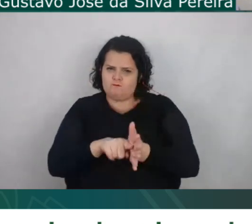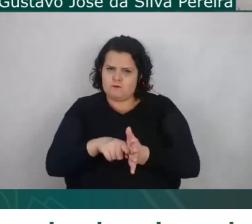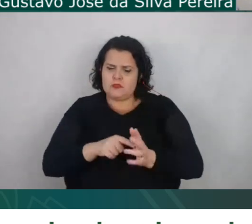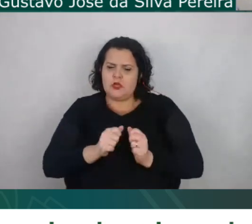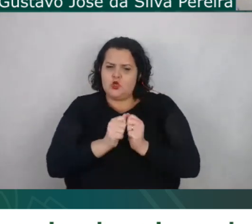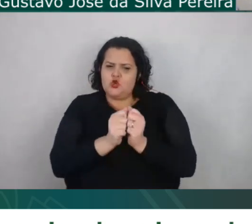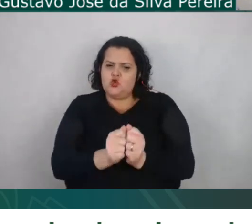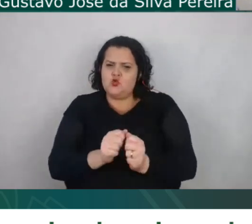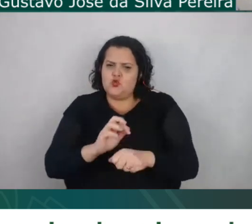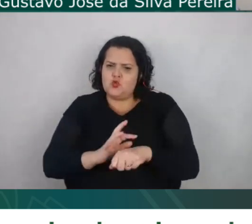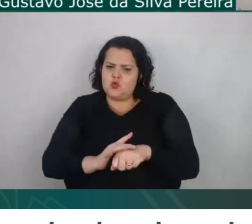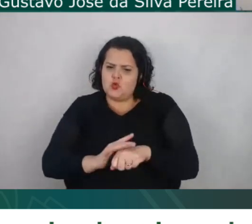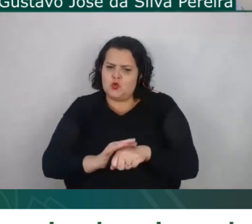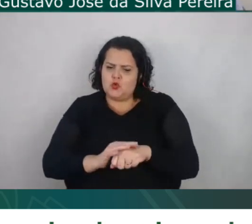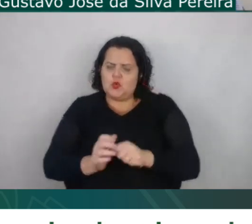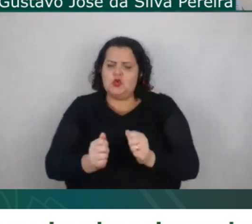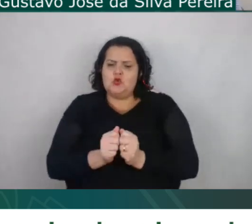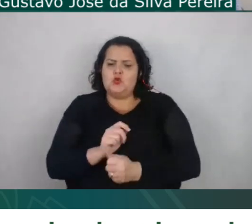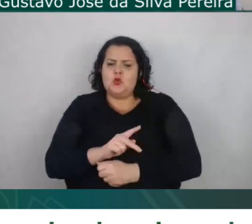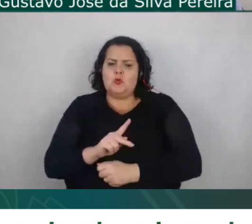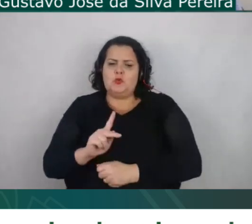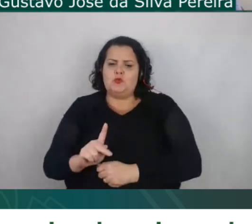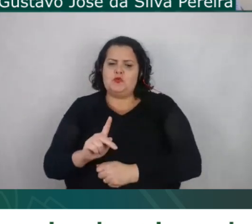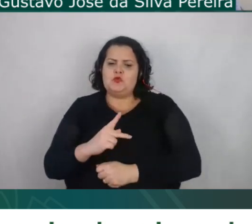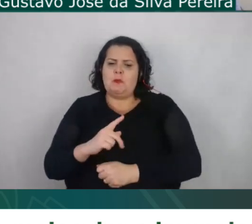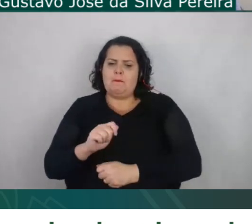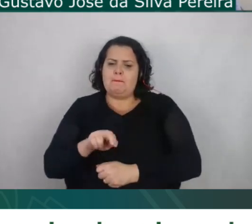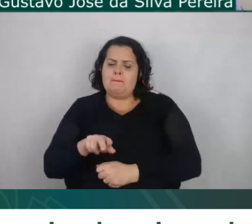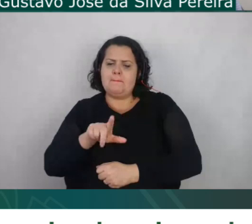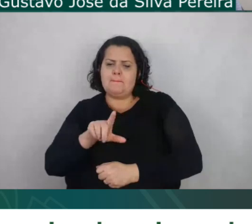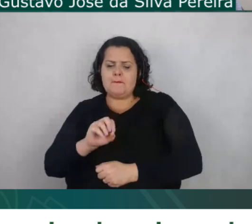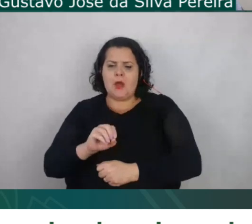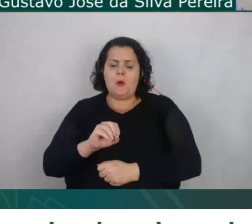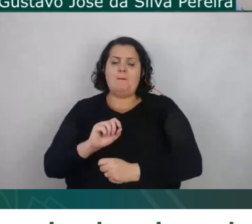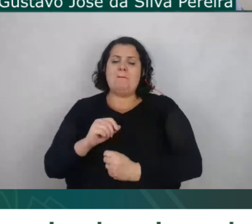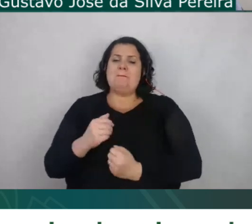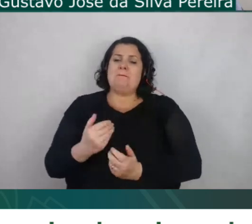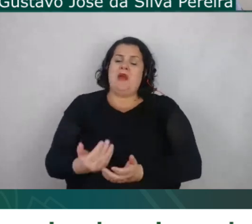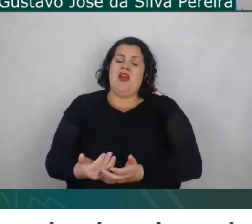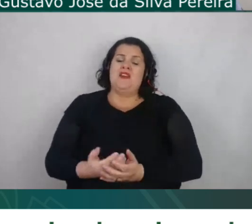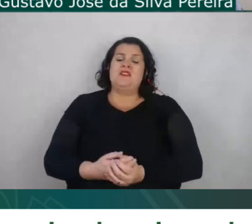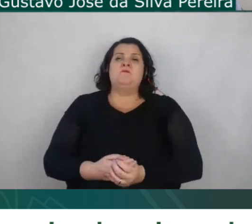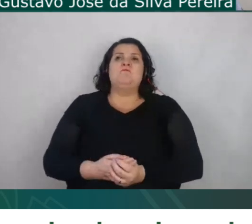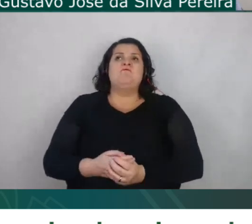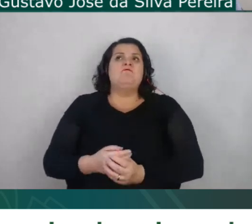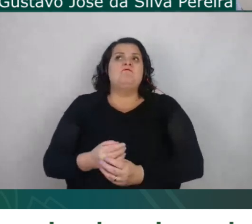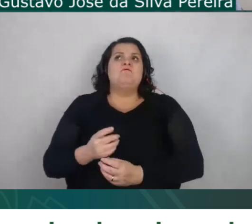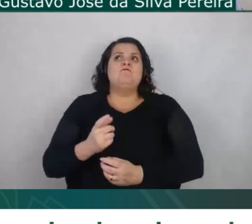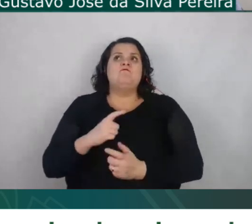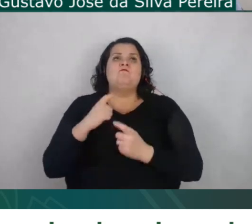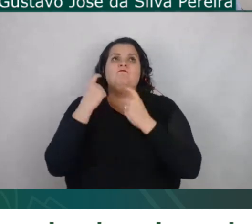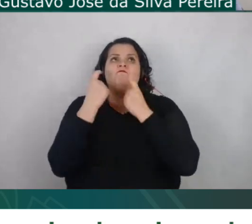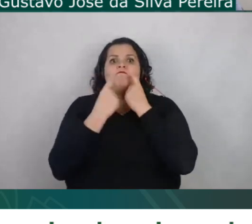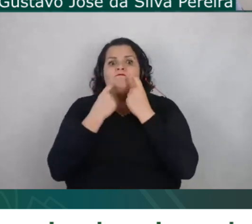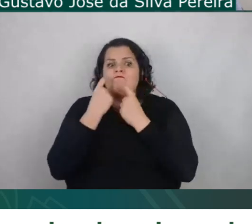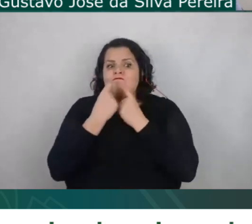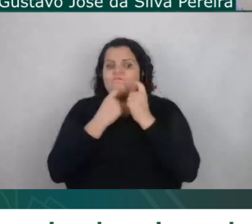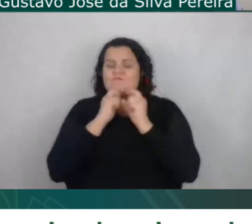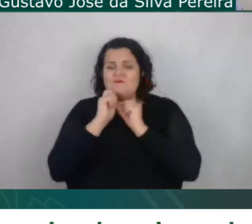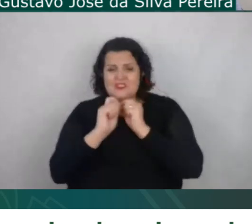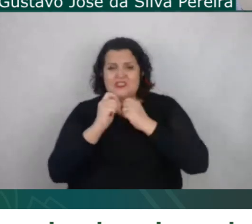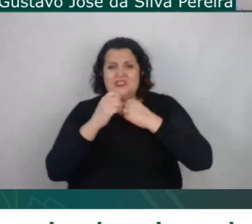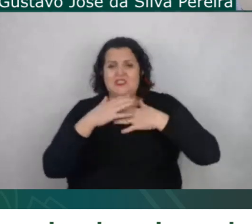professor Paulo Abrão, da Infecto, mas a preocupação é muito clara, porque na hora que você vê o comprometimento pulmonar